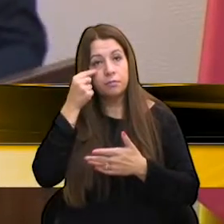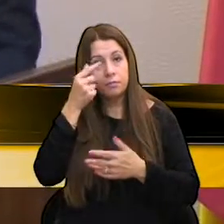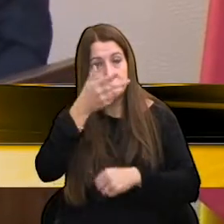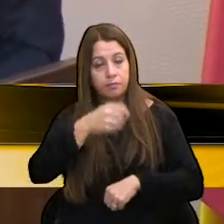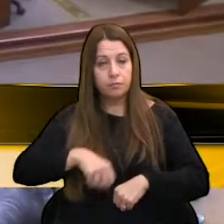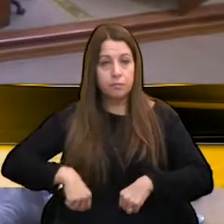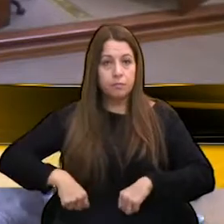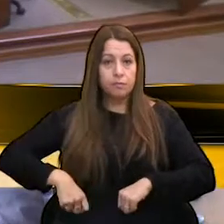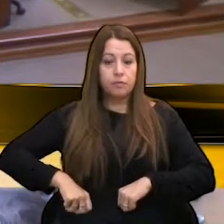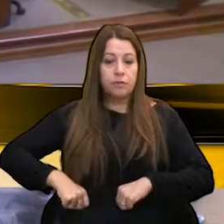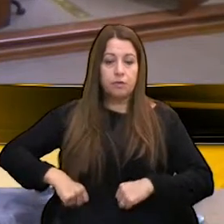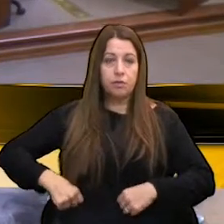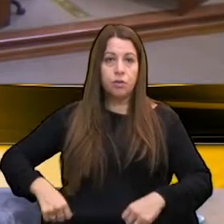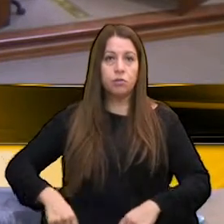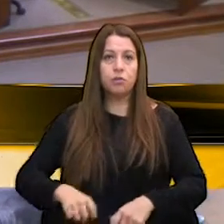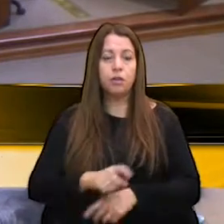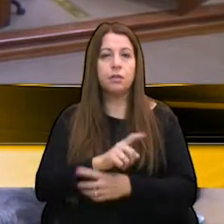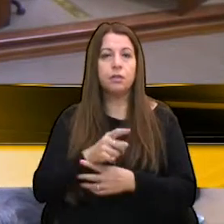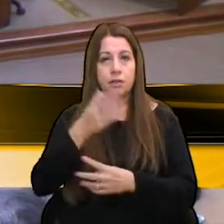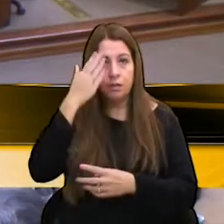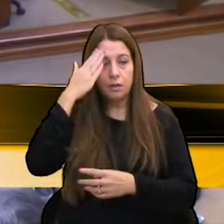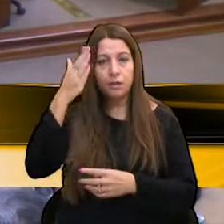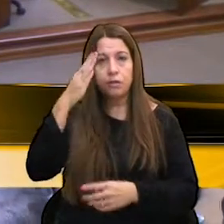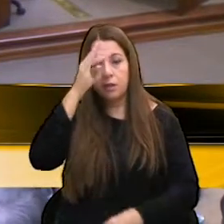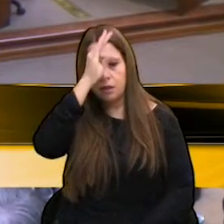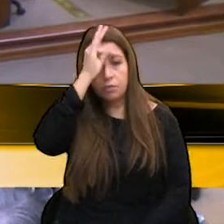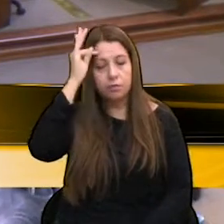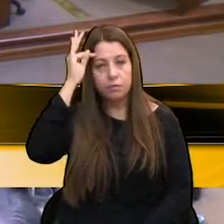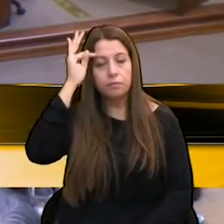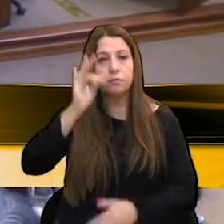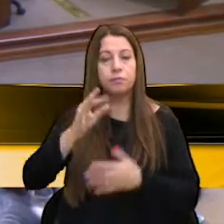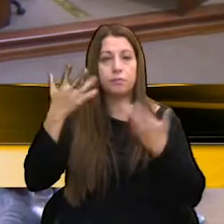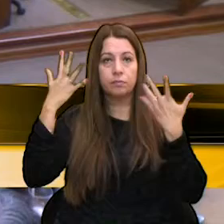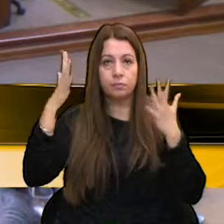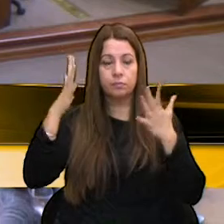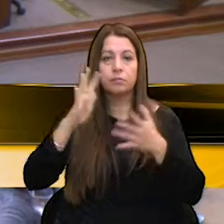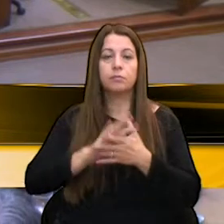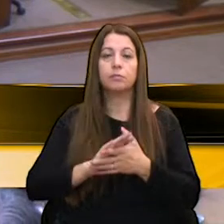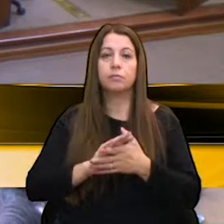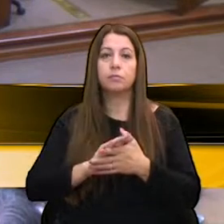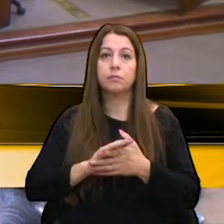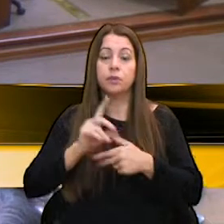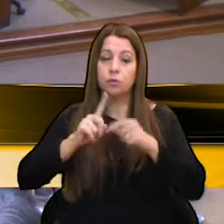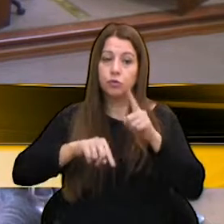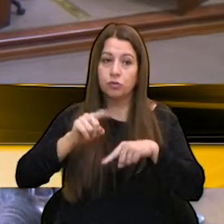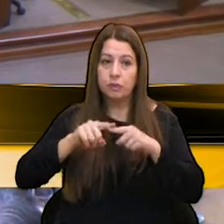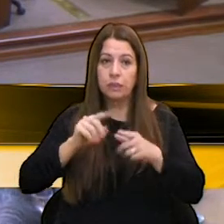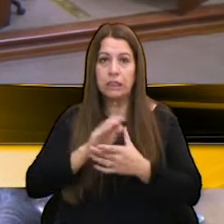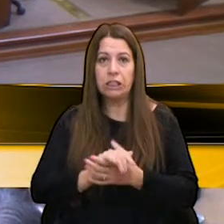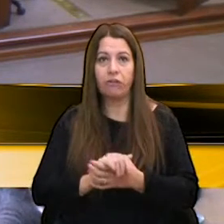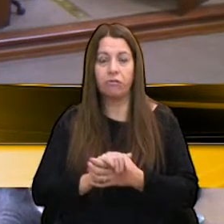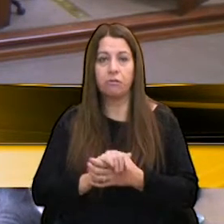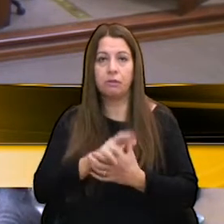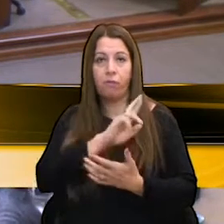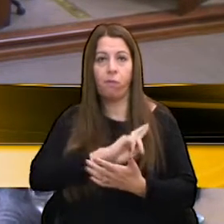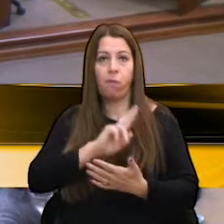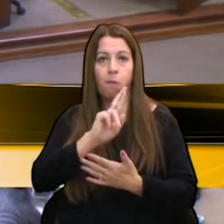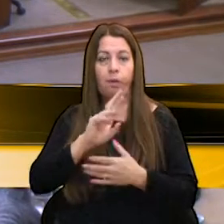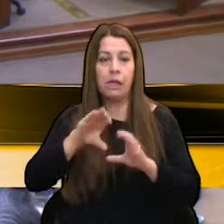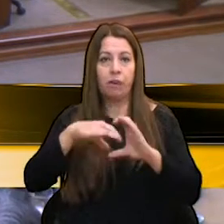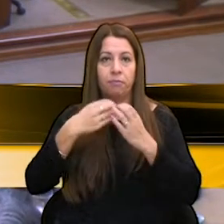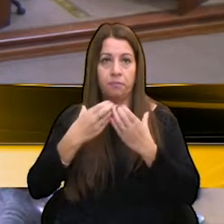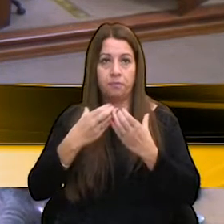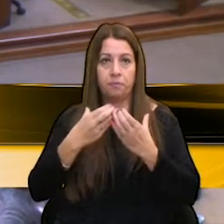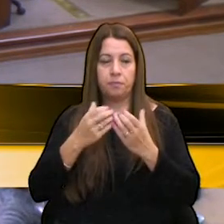parte. Obrigado, vereador Tuigo. Gostaria de parabenizar pela sua atividade, representando a